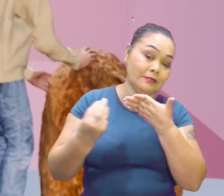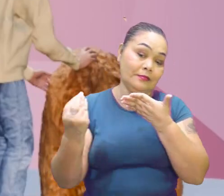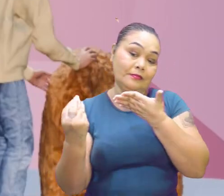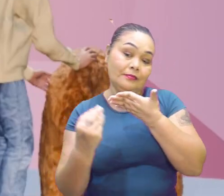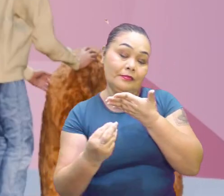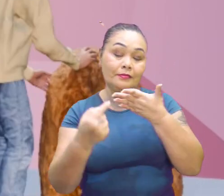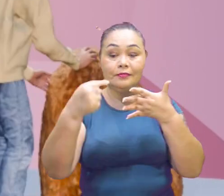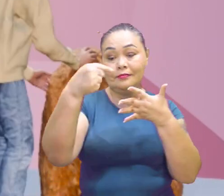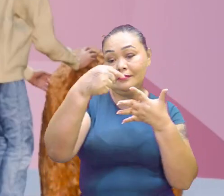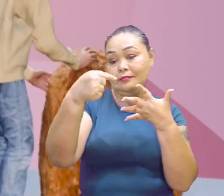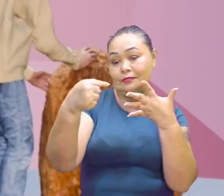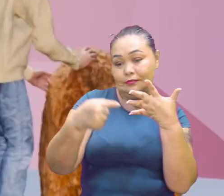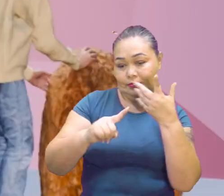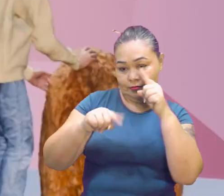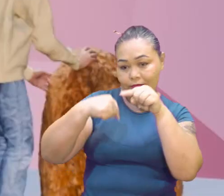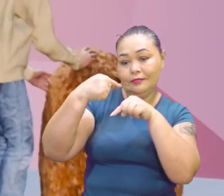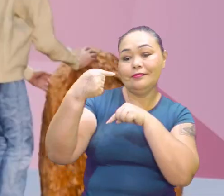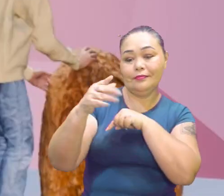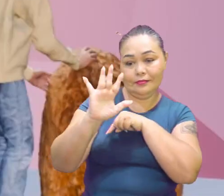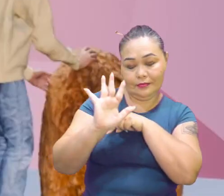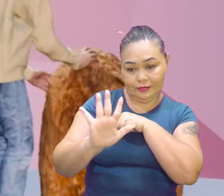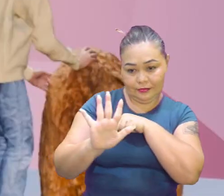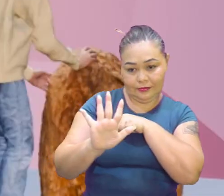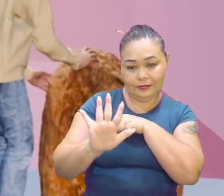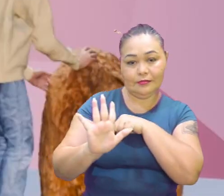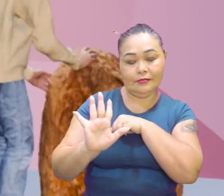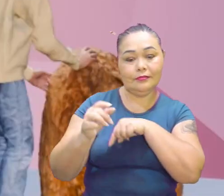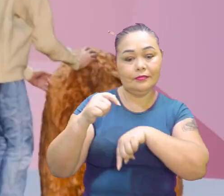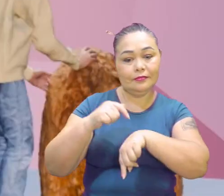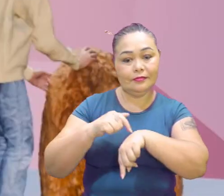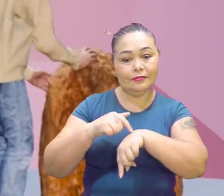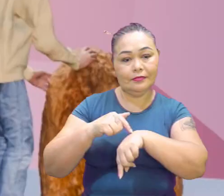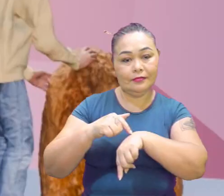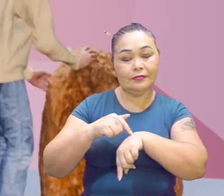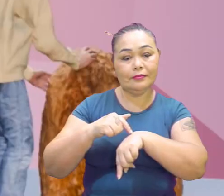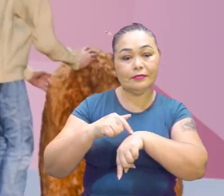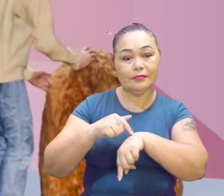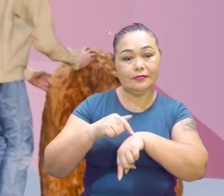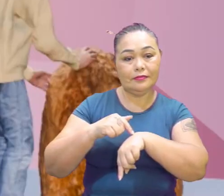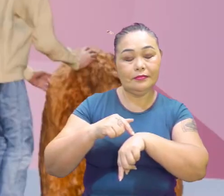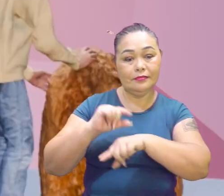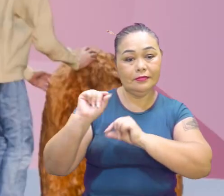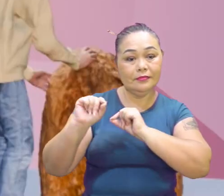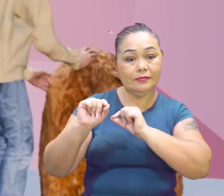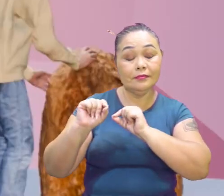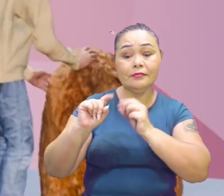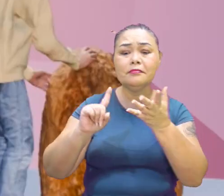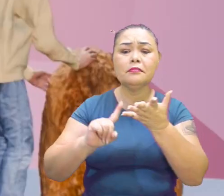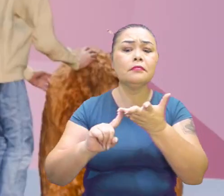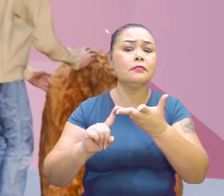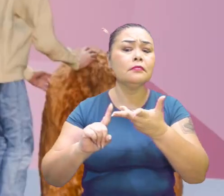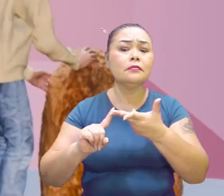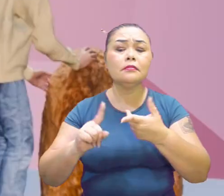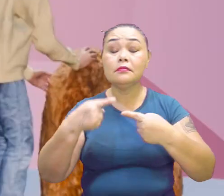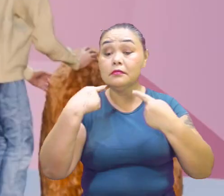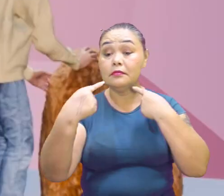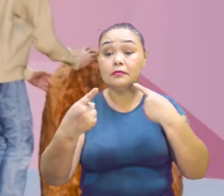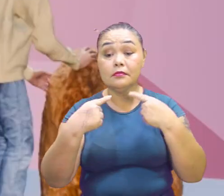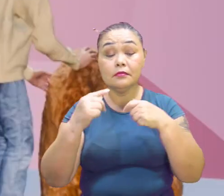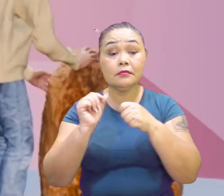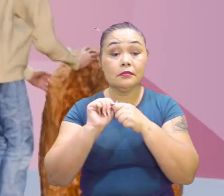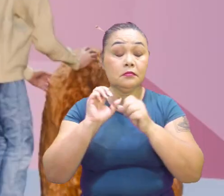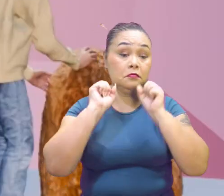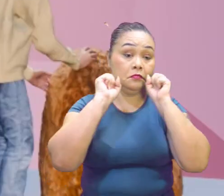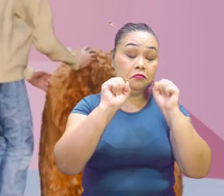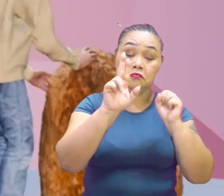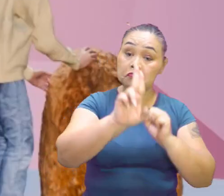as enumerações, o que nós vamos passar para vocês agora, neste momento. E aí... Porque há vários, né, tipos de argumentos. Isso.